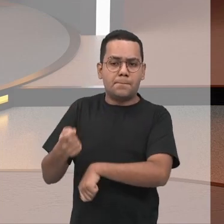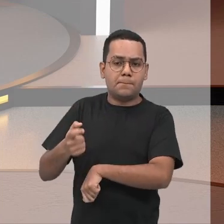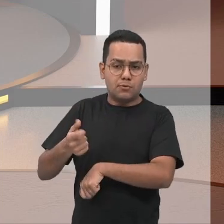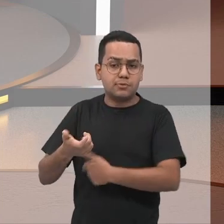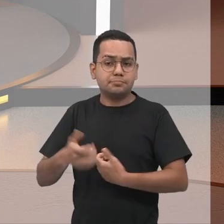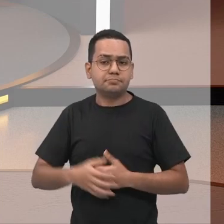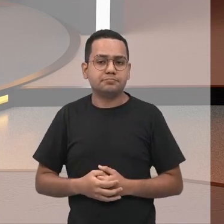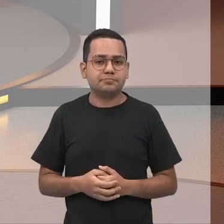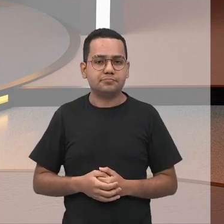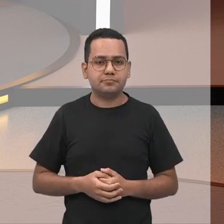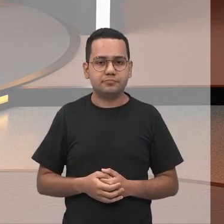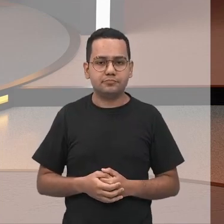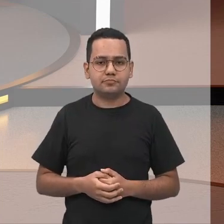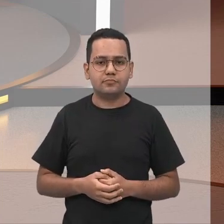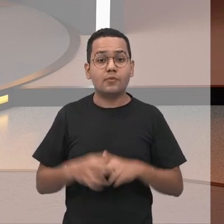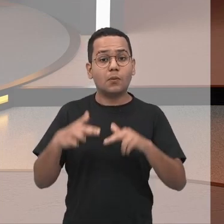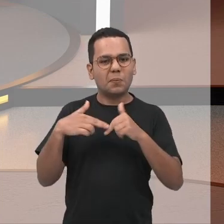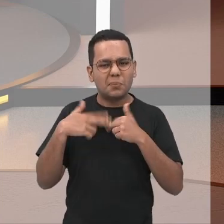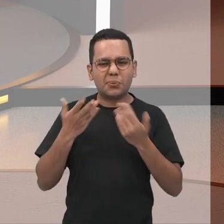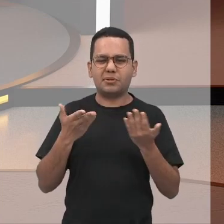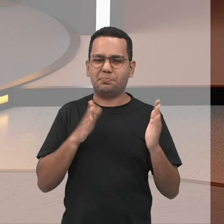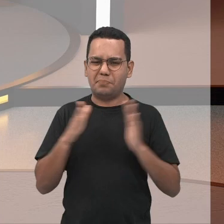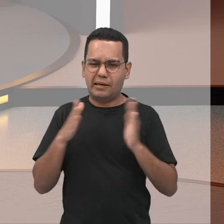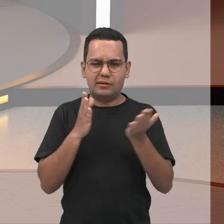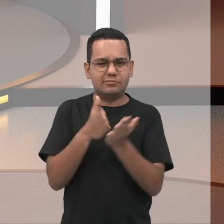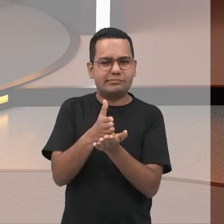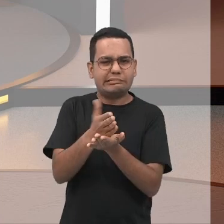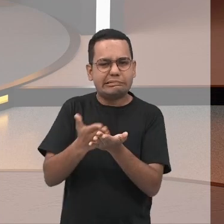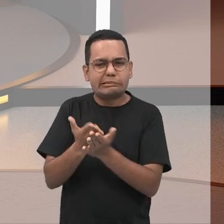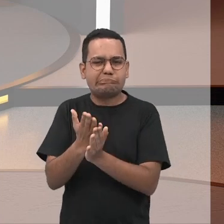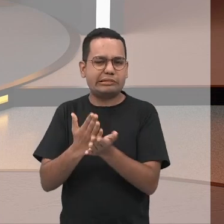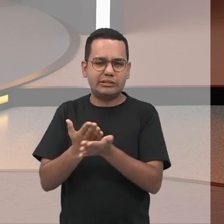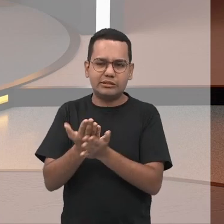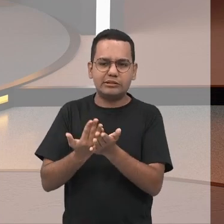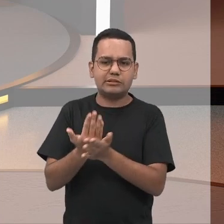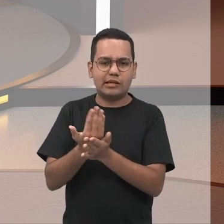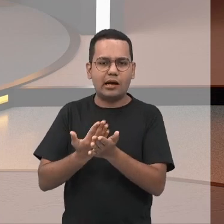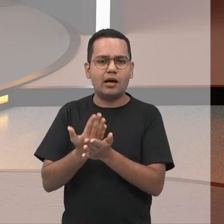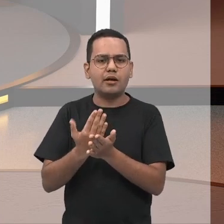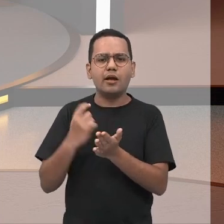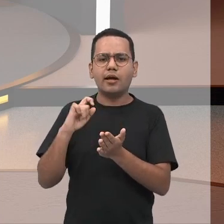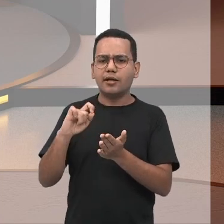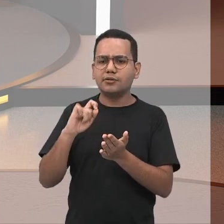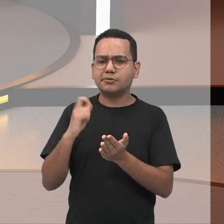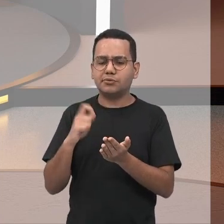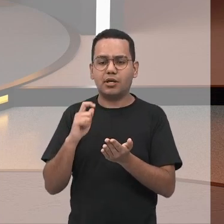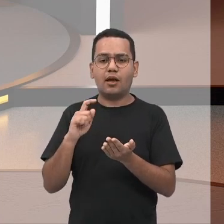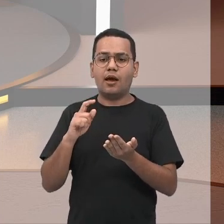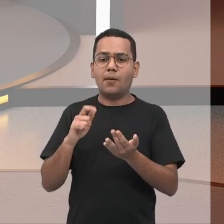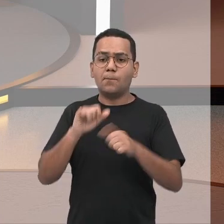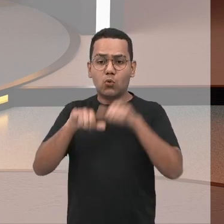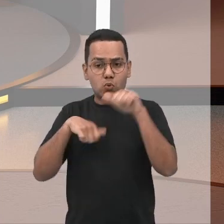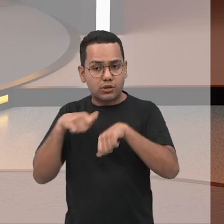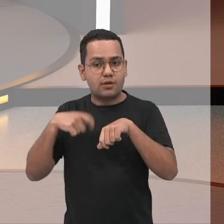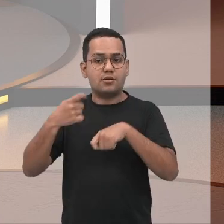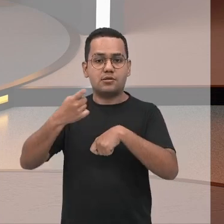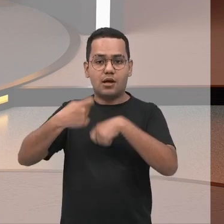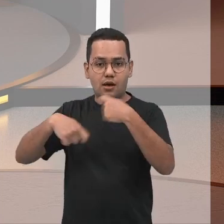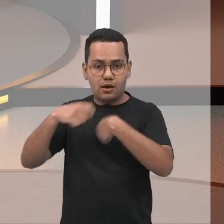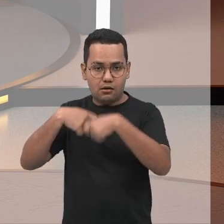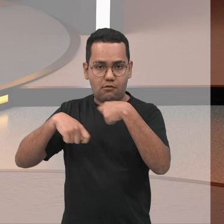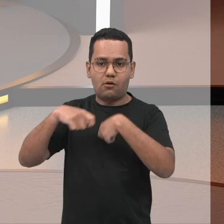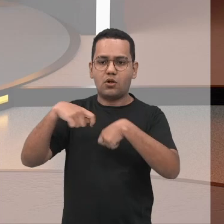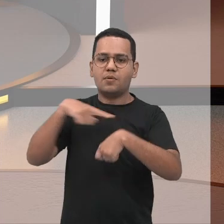A instabilidade dessa época, desse período, se explica pela transição econômica que o Brasil estava vivendo, não é